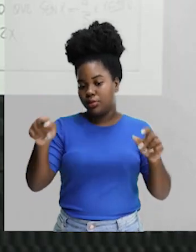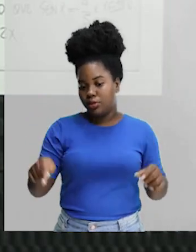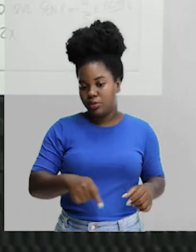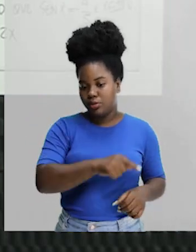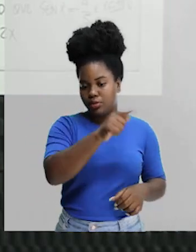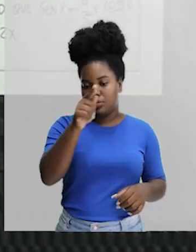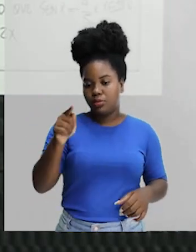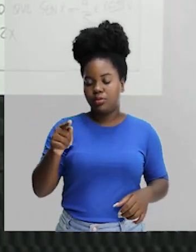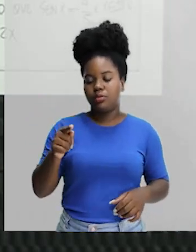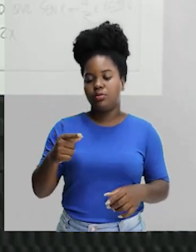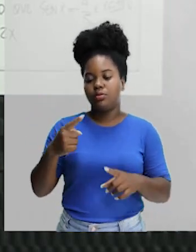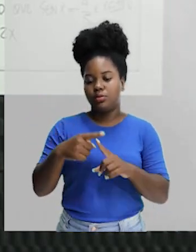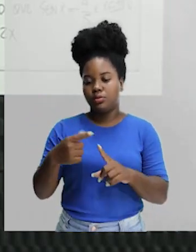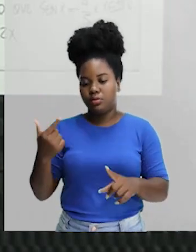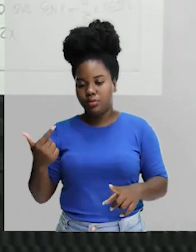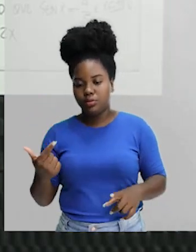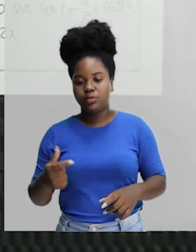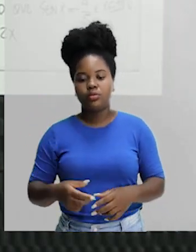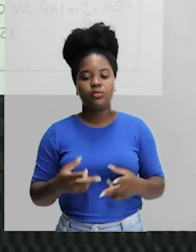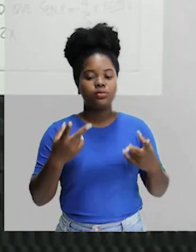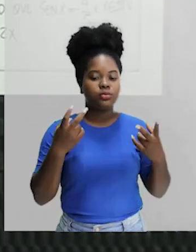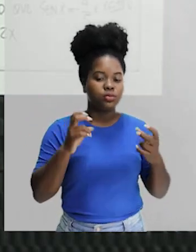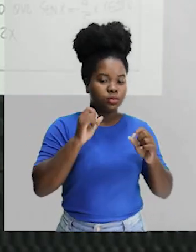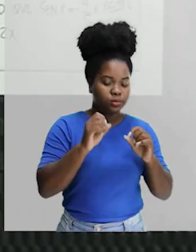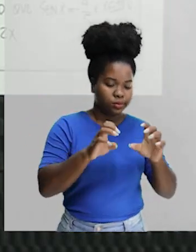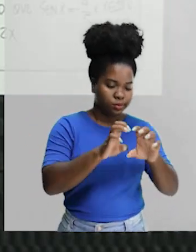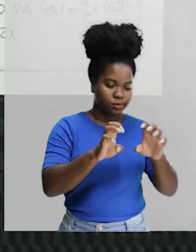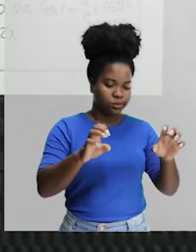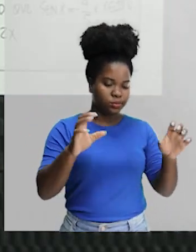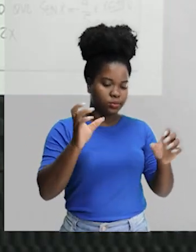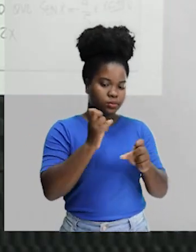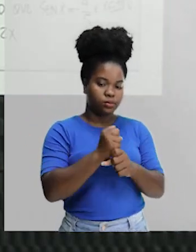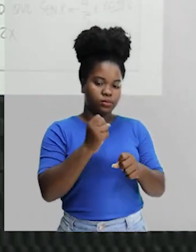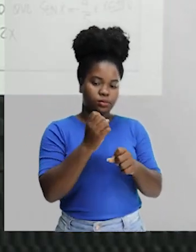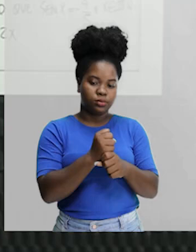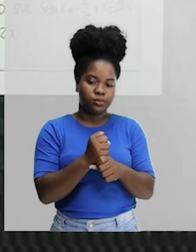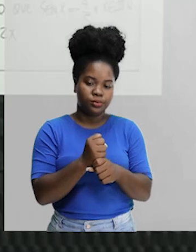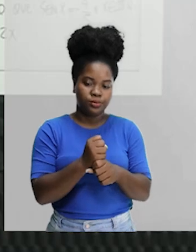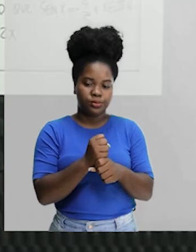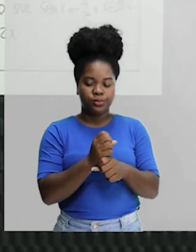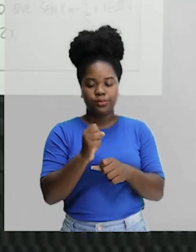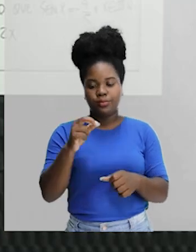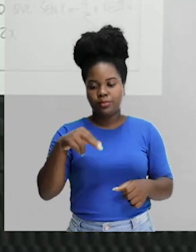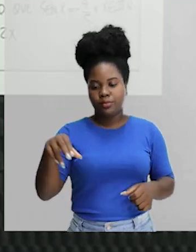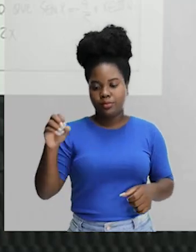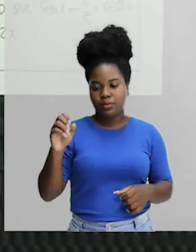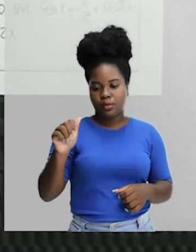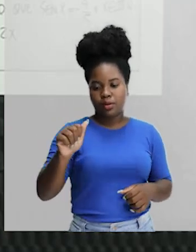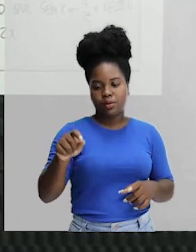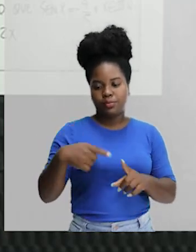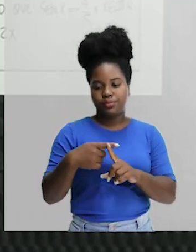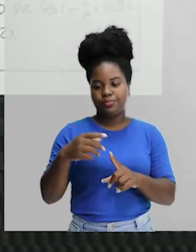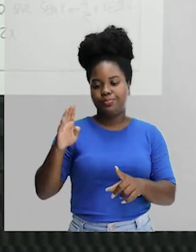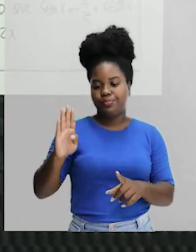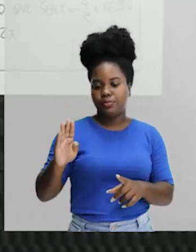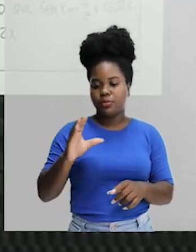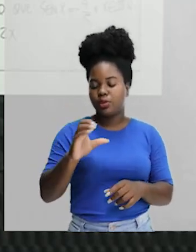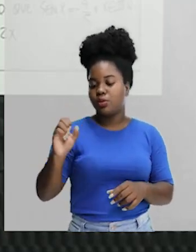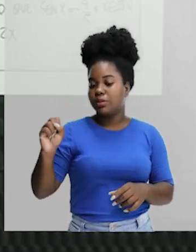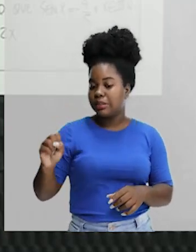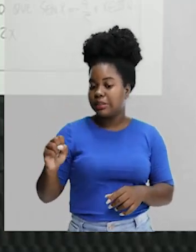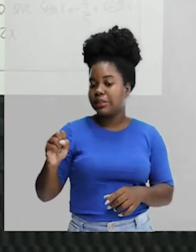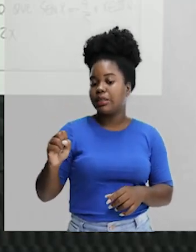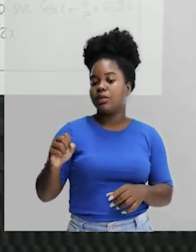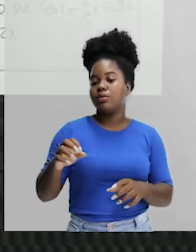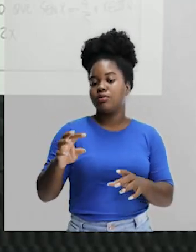duplos. Tá? Vimos que a partir da fórmula da soma do seno de A mais B, do cosseno de A mais B e da